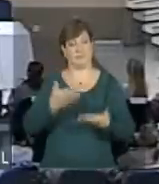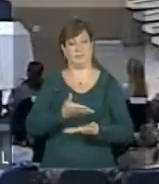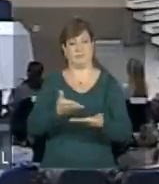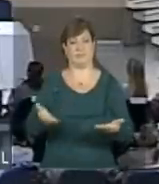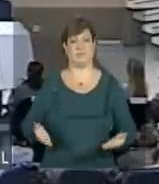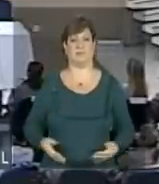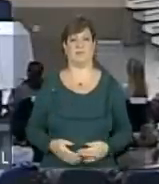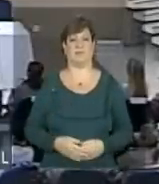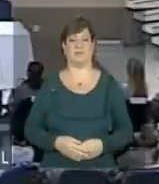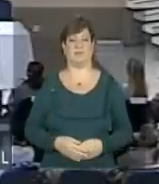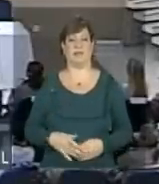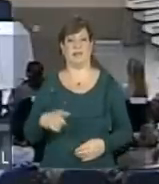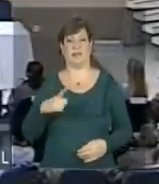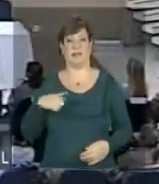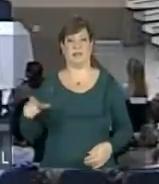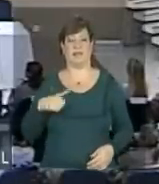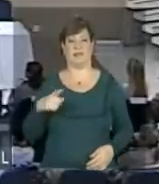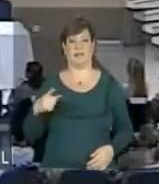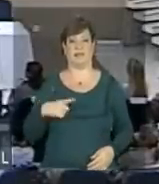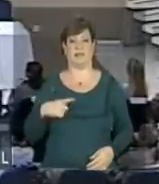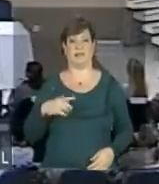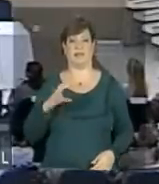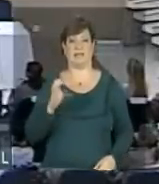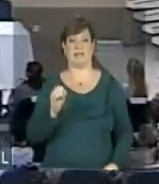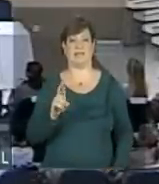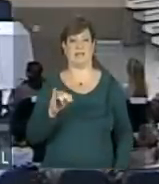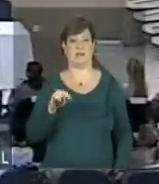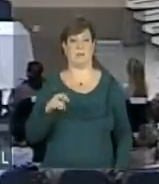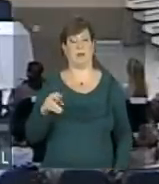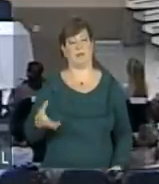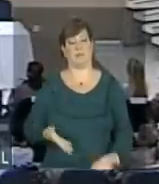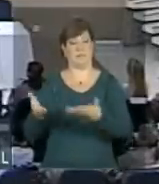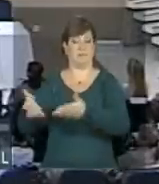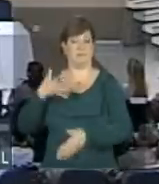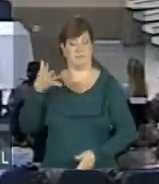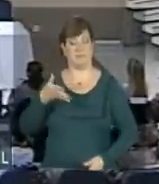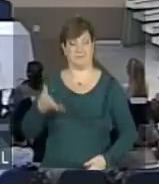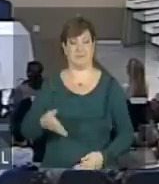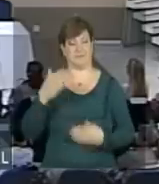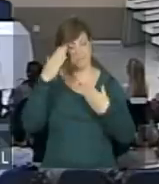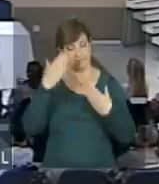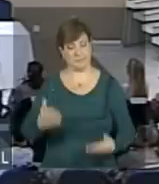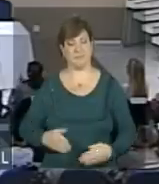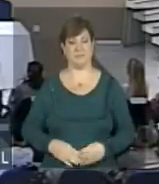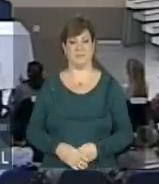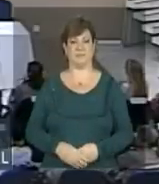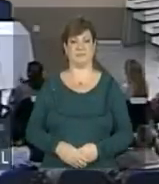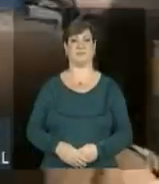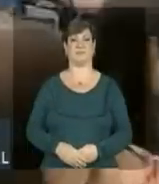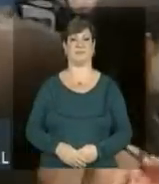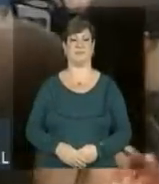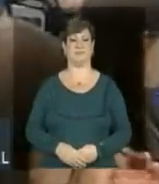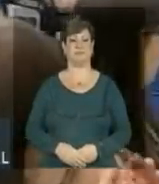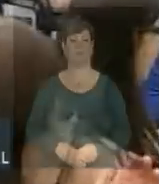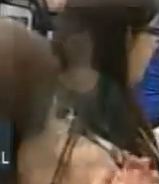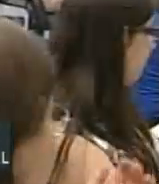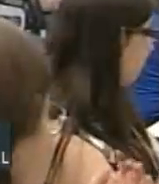sempre esqueço que temos um cerimonial, então devolvo a palavra ao nosso cerimonial. Muito obrigado.